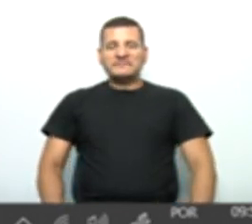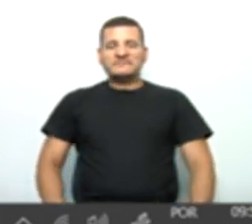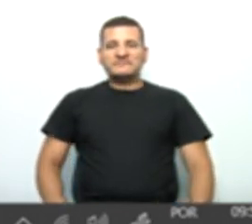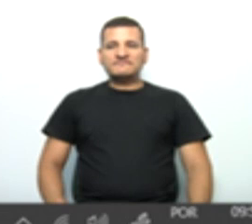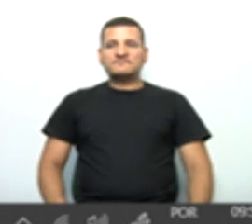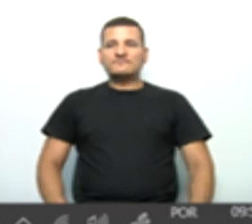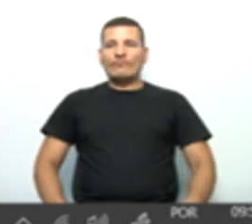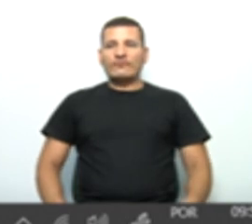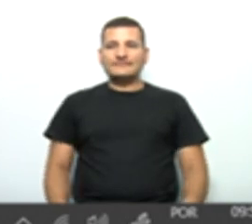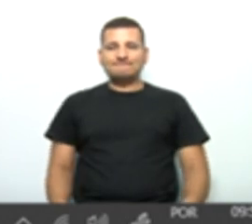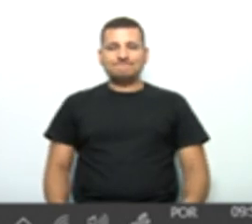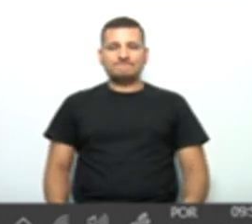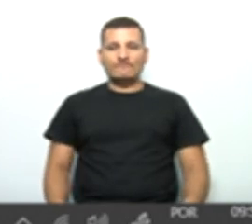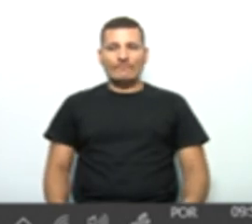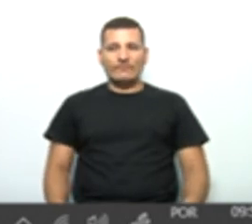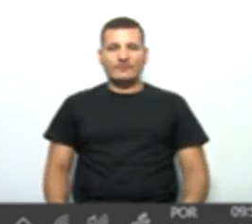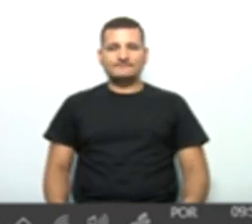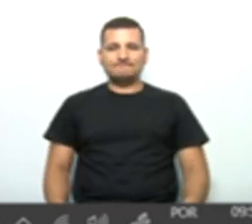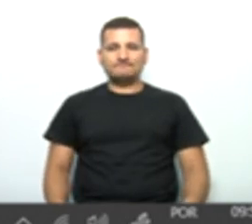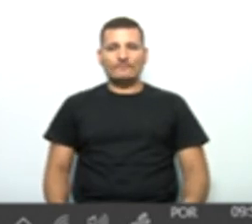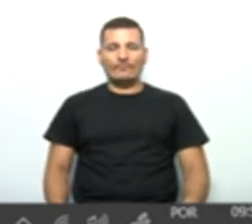visualizarem. Então, eu vou botar aqui lista